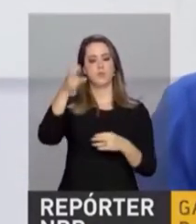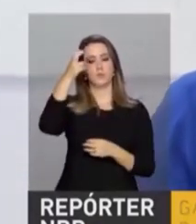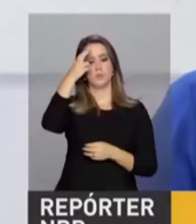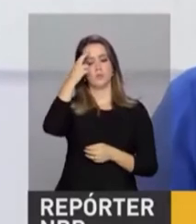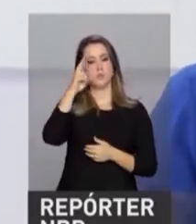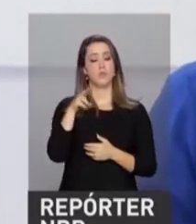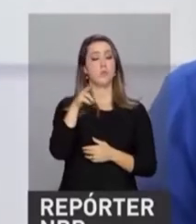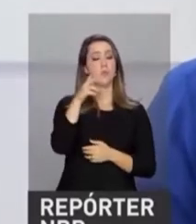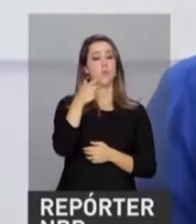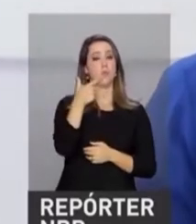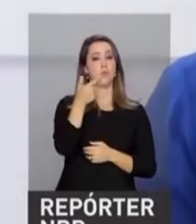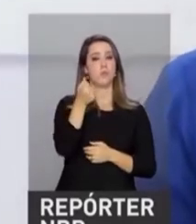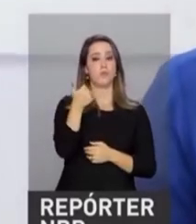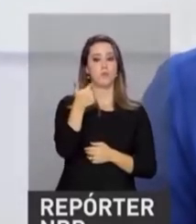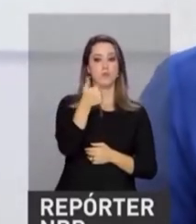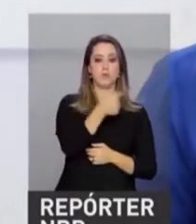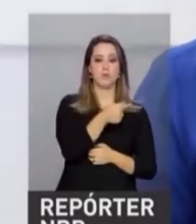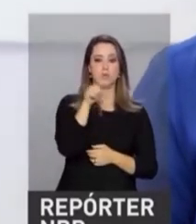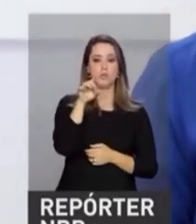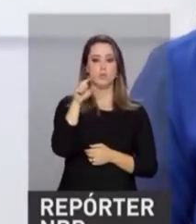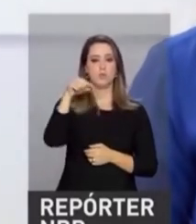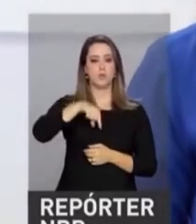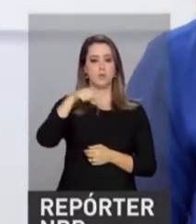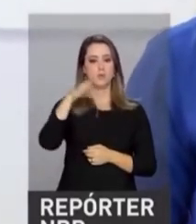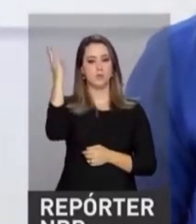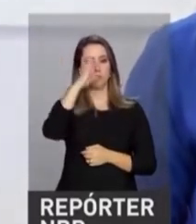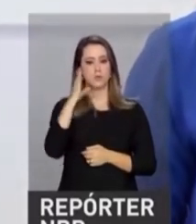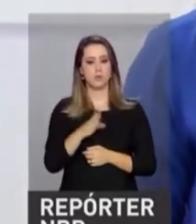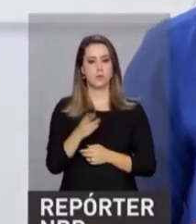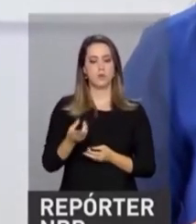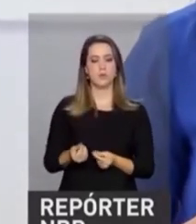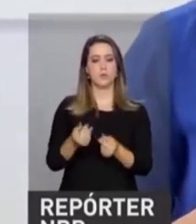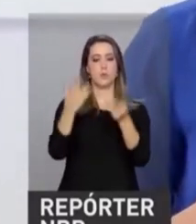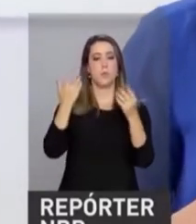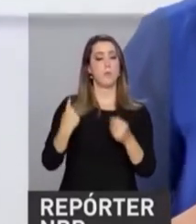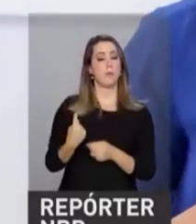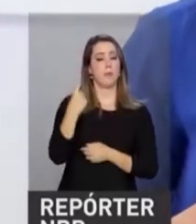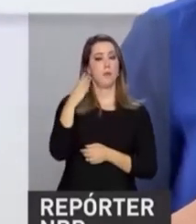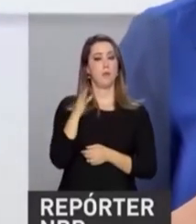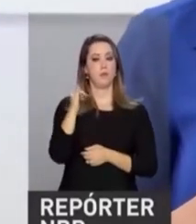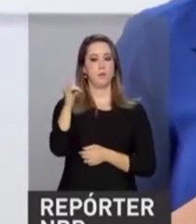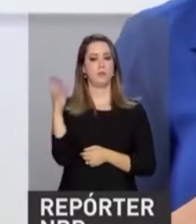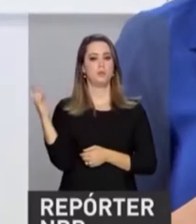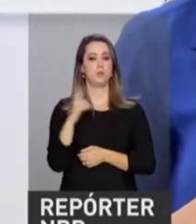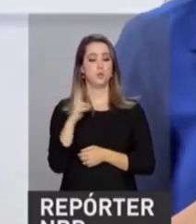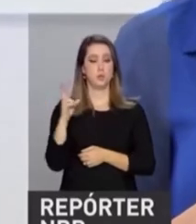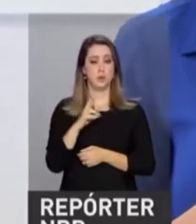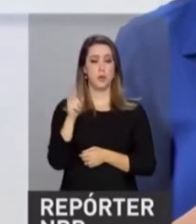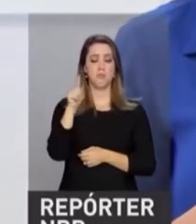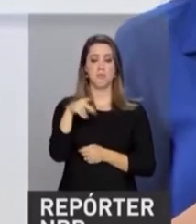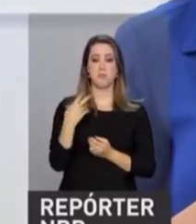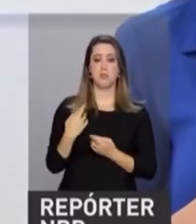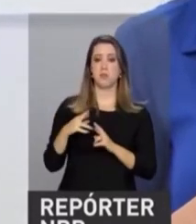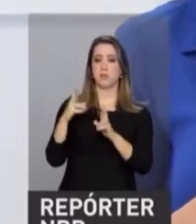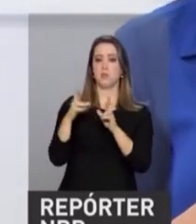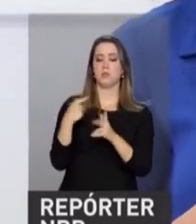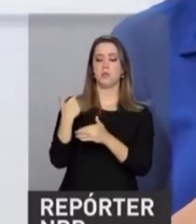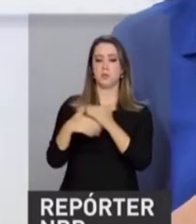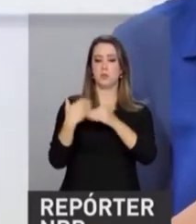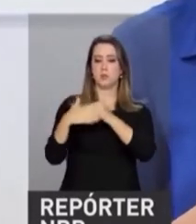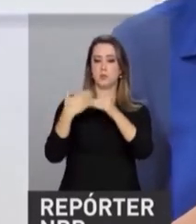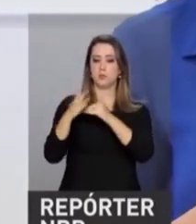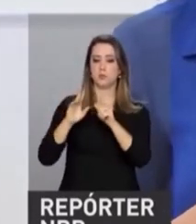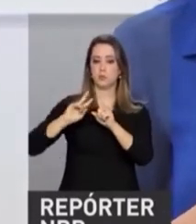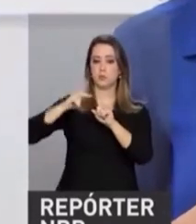Cultura, em 2017, só aqui no Brasil, o setor faturou mais de R$ 1 bilhão. E a estimativa é que esse